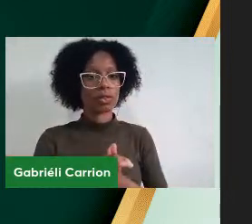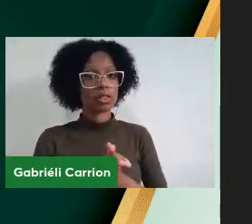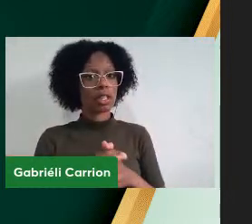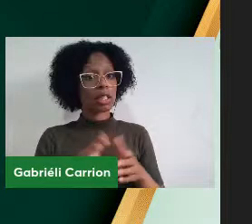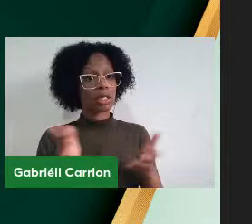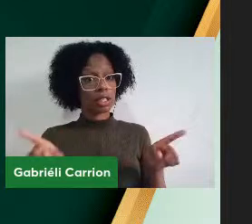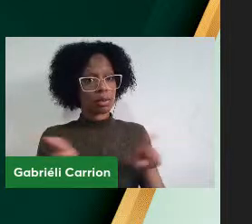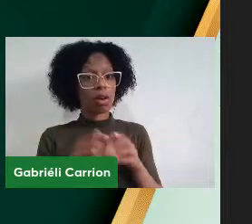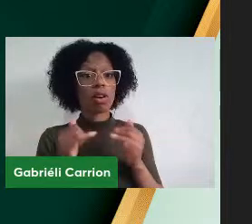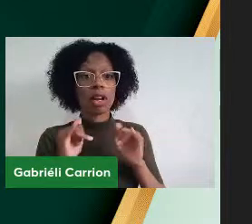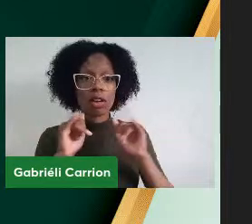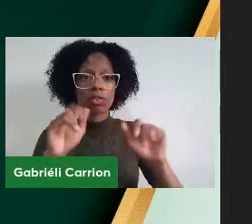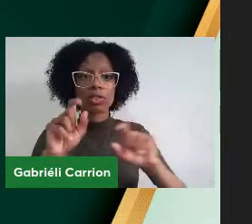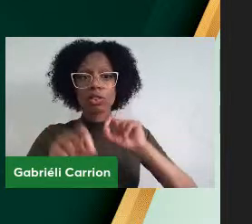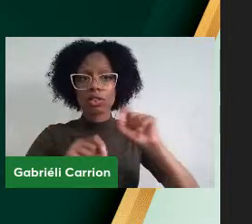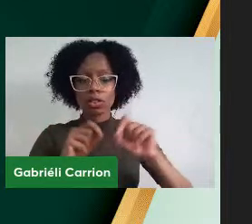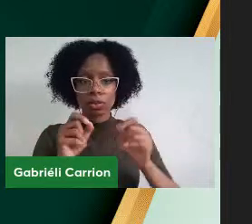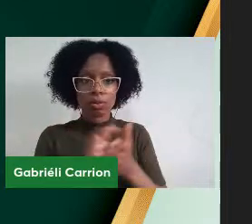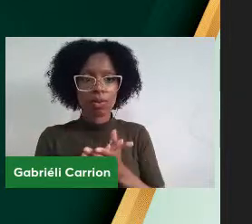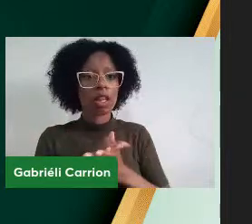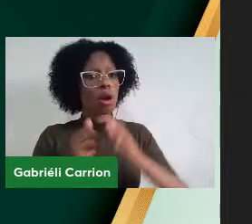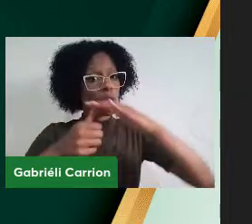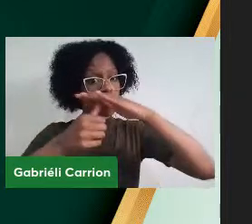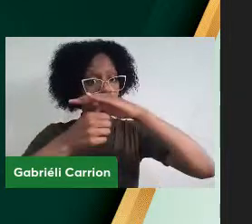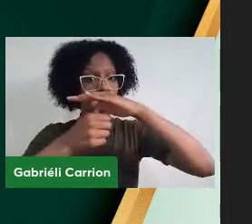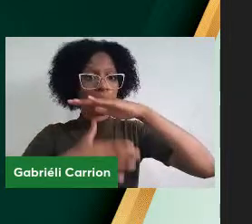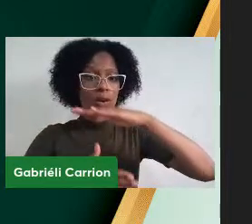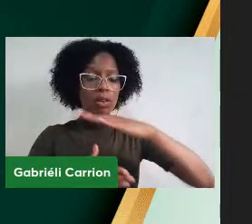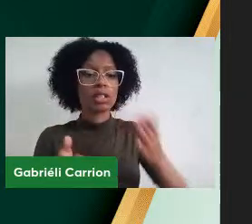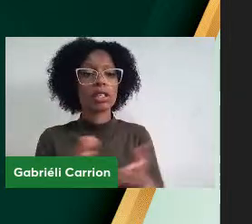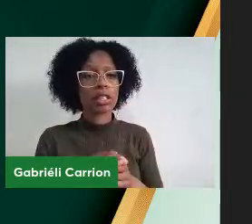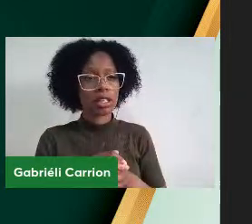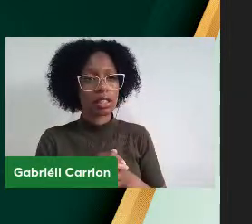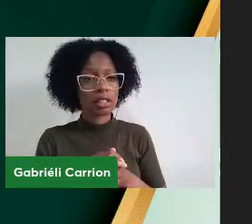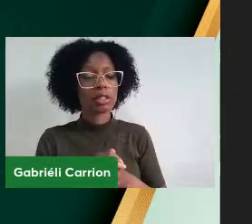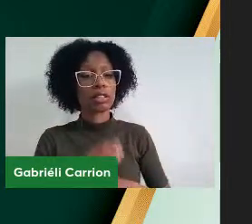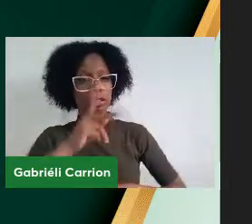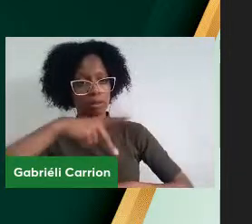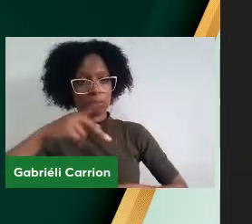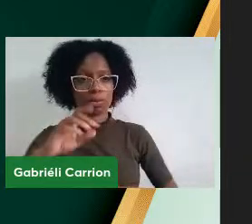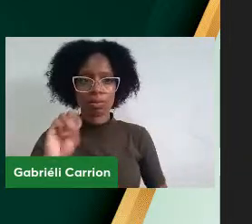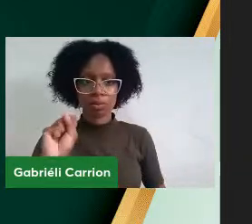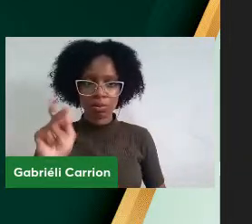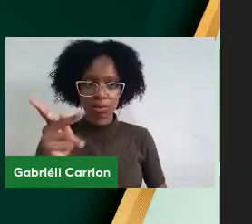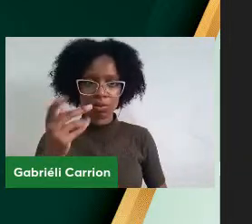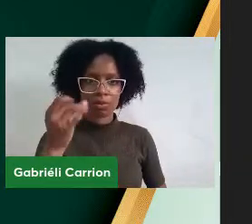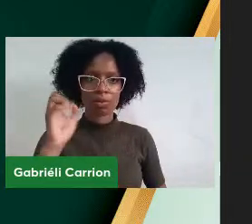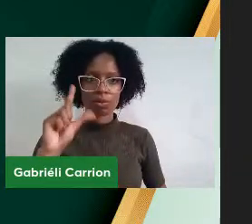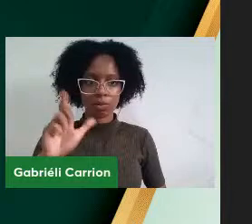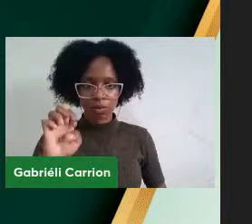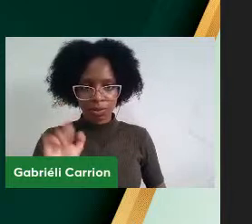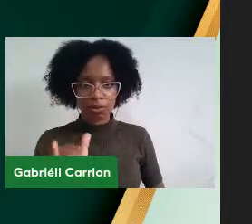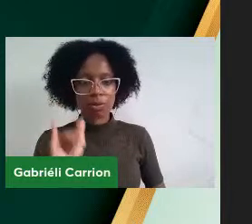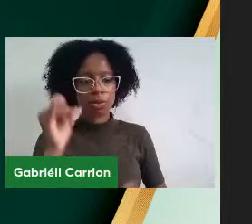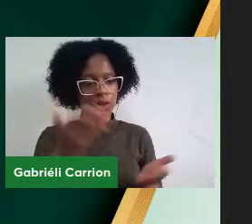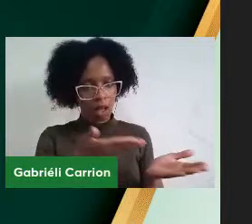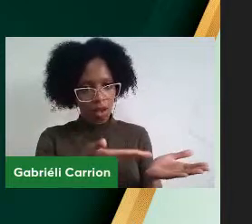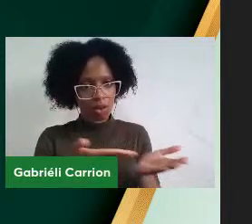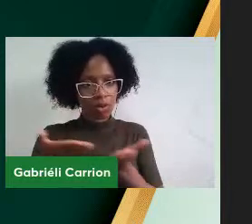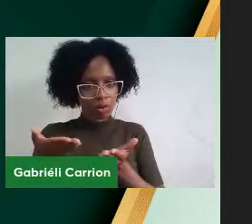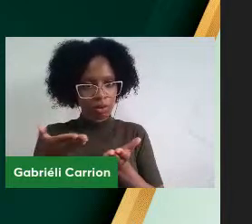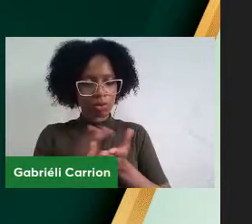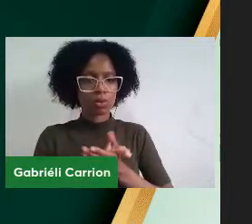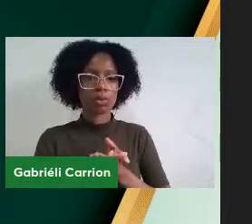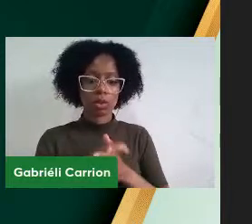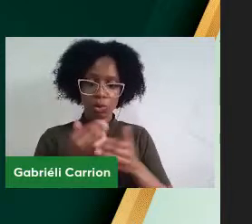Anunciamos neste momento a palavra da senhora pró-reitora de graduação, professora Shirley Grazelli da Silva Nascimento, para a presidência e